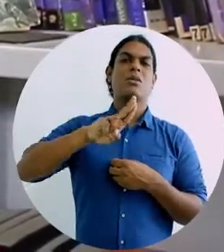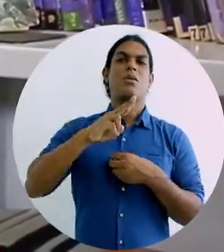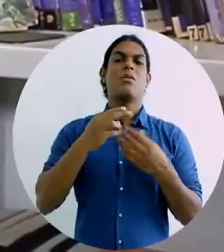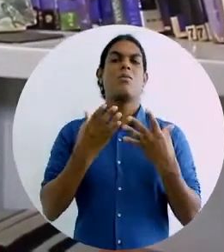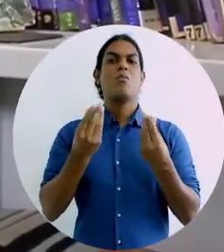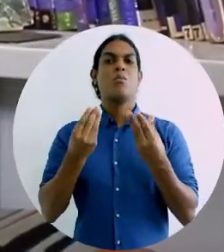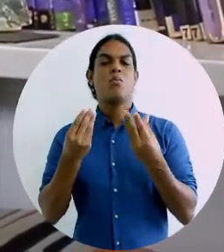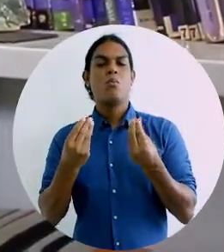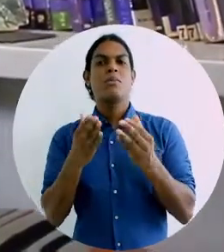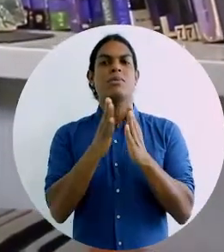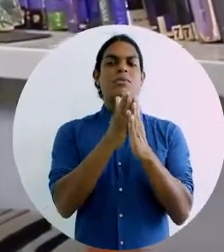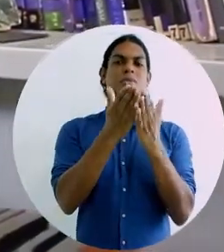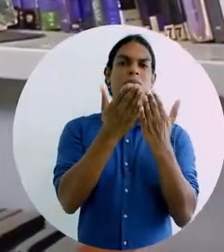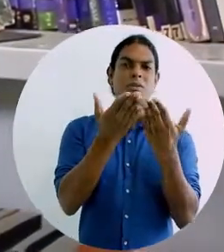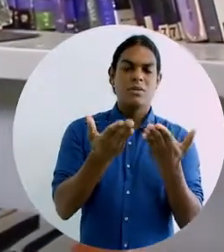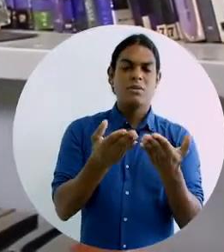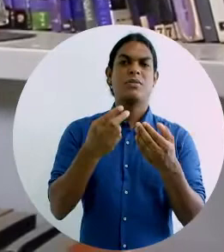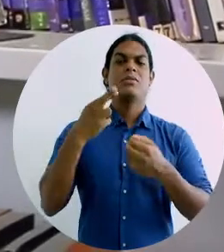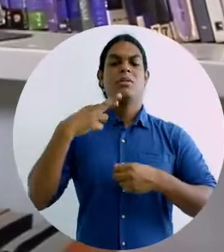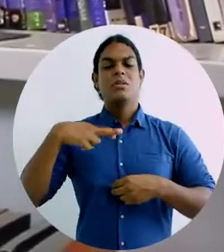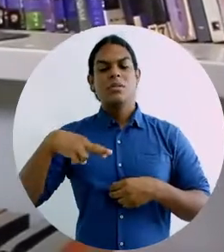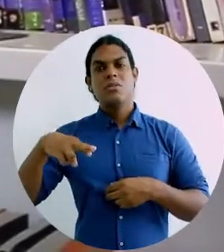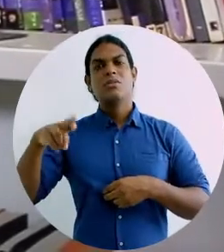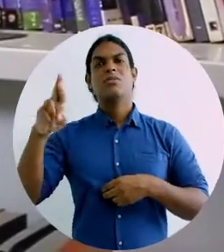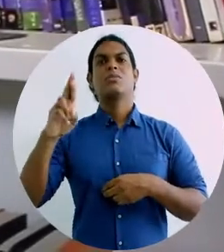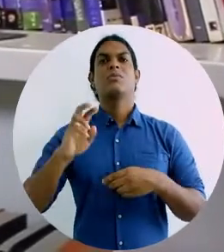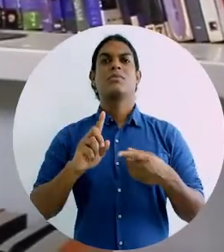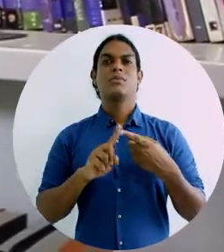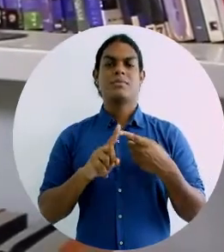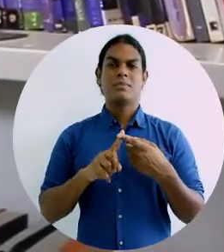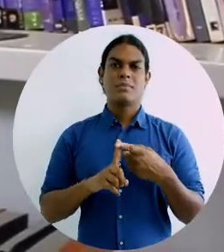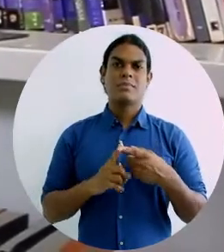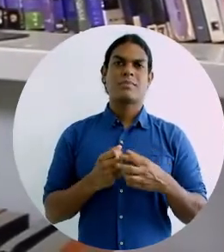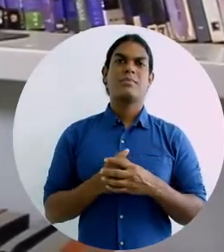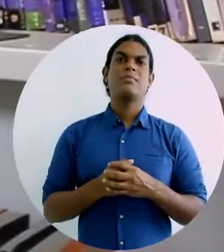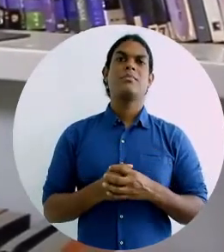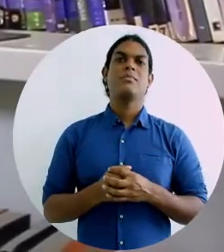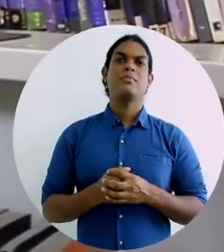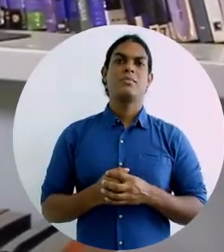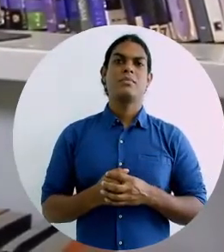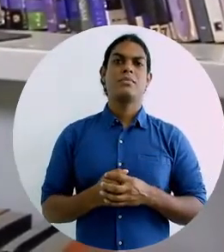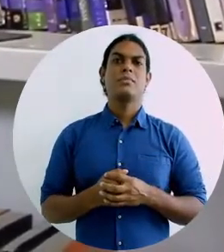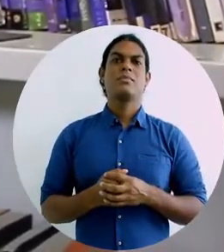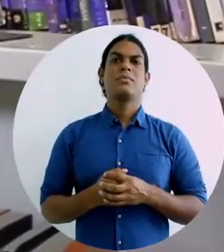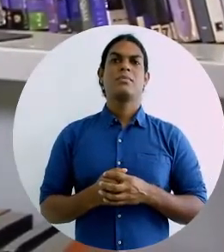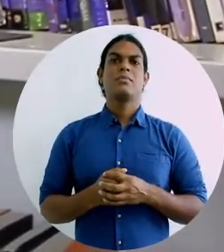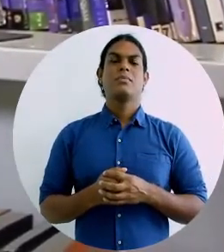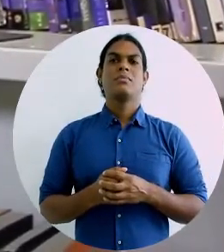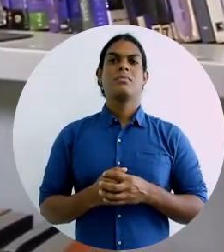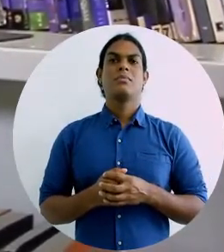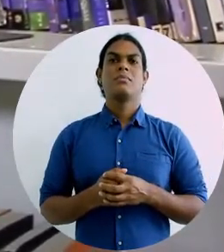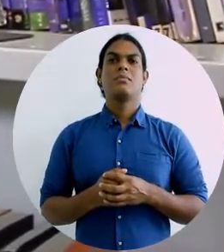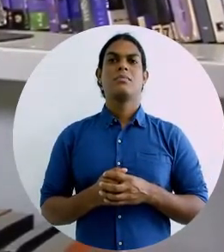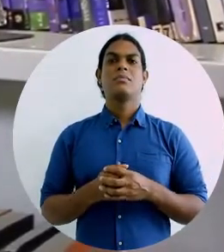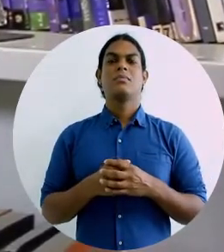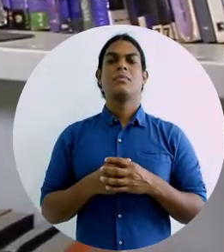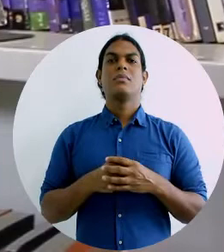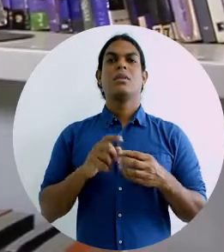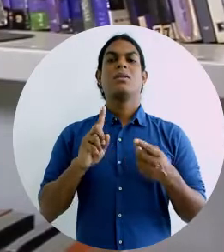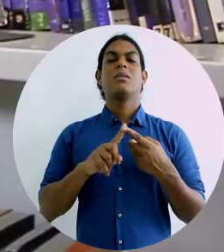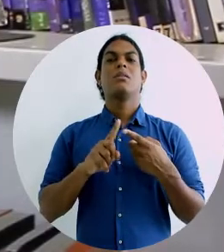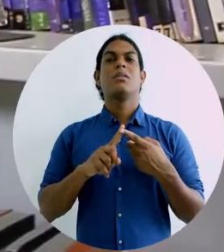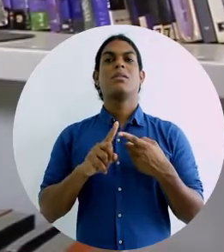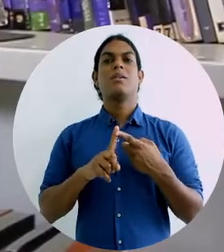coleção. Começamos a dar mais ênfase para material religioso. Até quando as doações chegam, nós dizemos para os doadores,